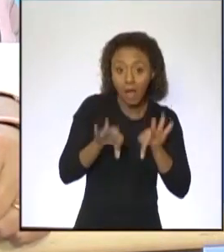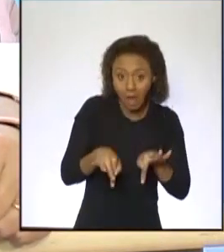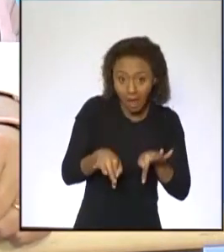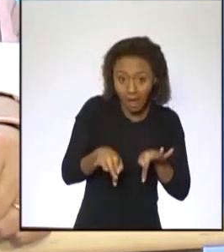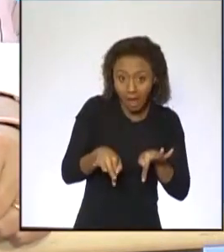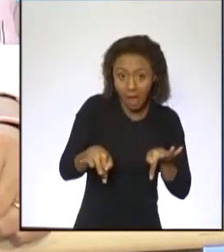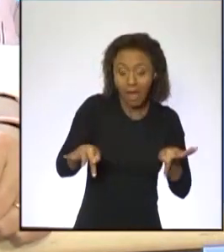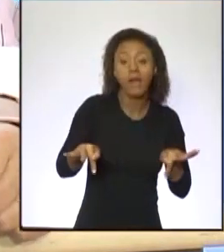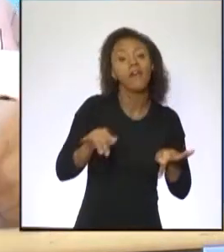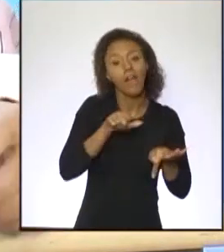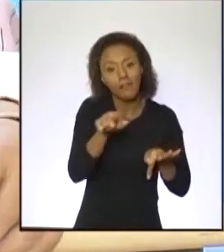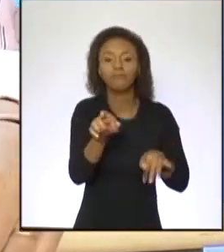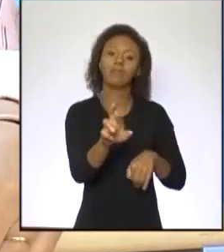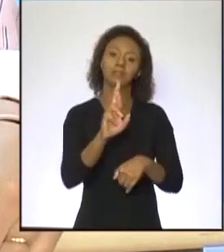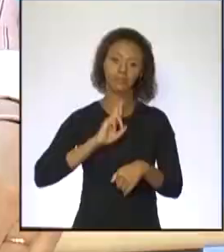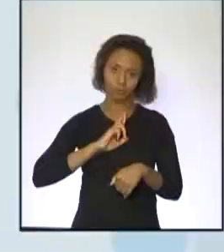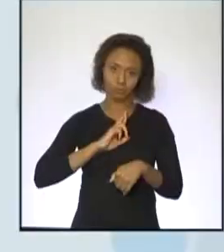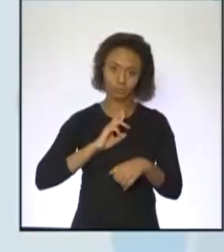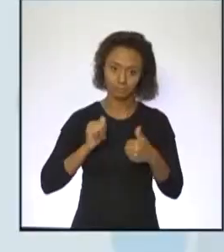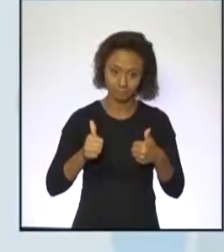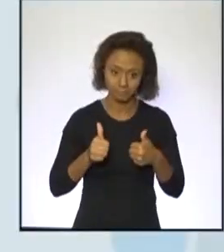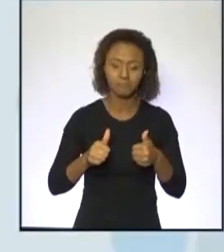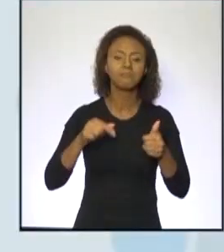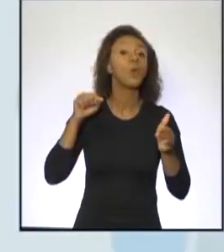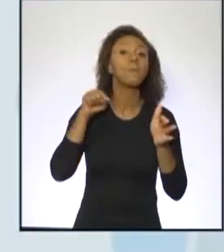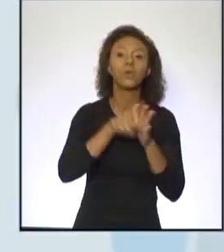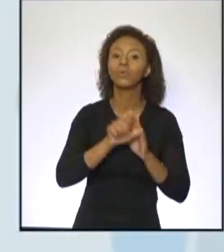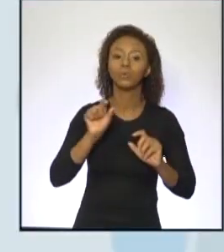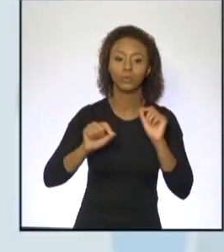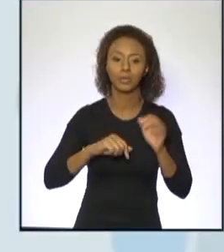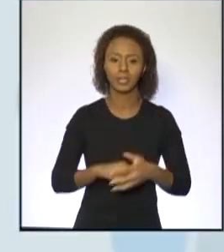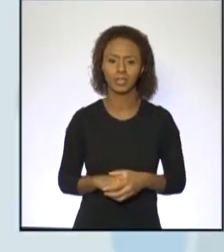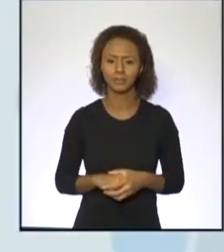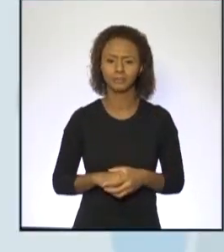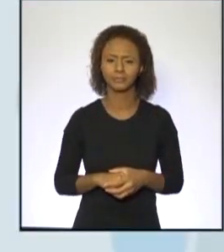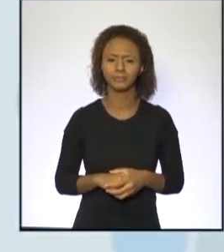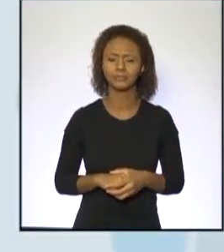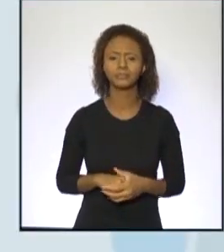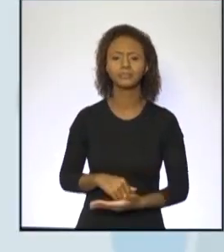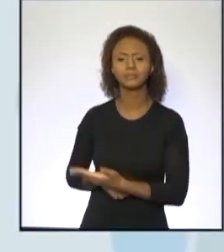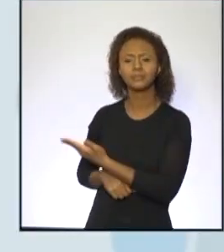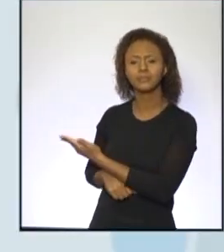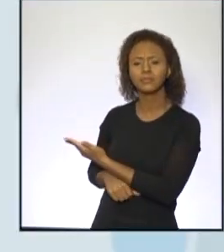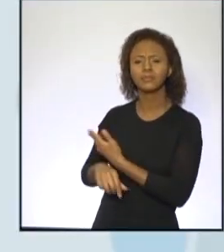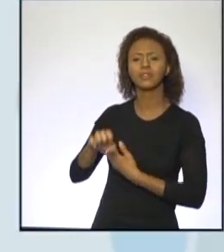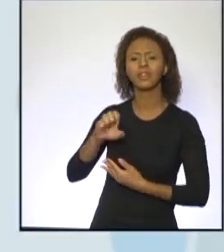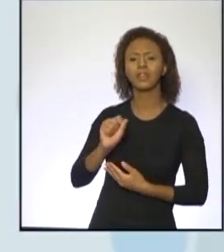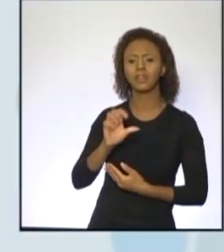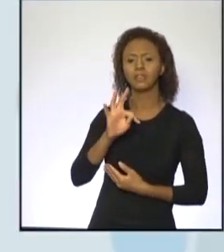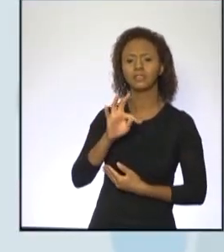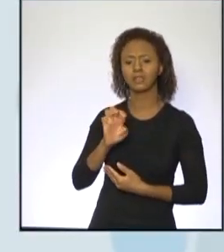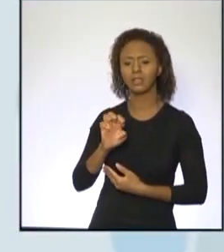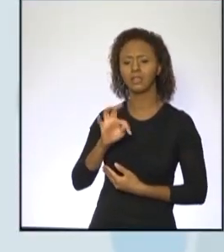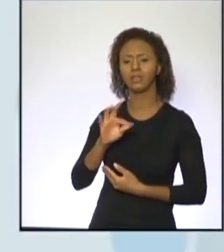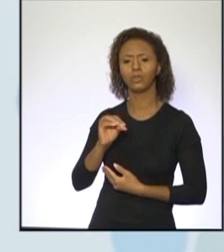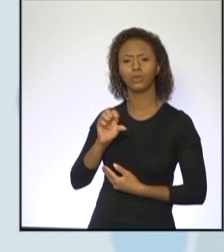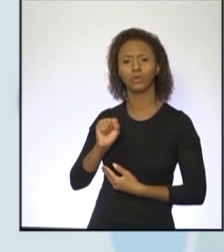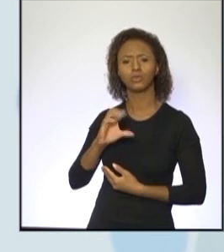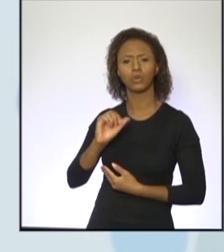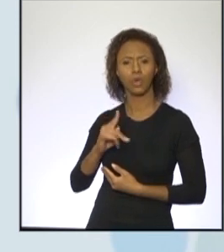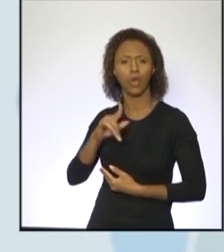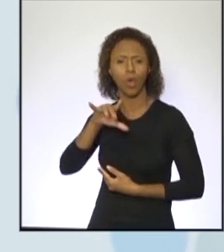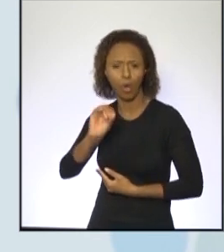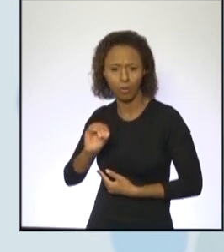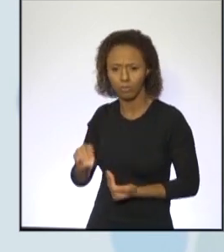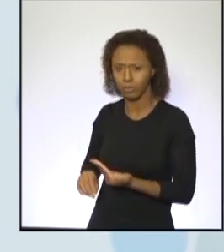videoaula, ok? A pergunta é a seguinte: o que um estetoscópio tem a ver com um fone de ouvido?